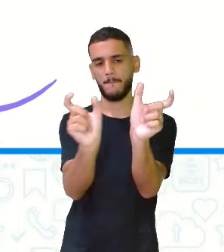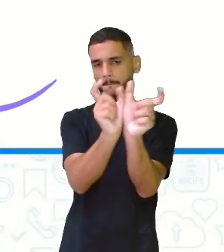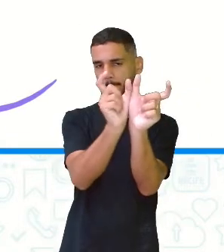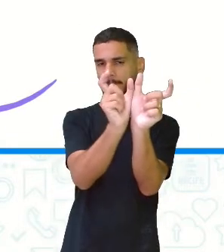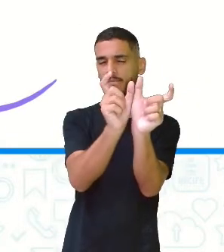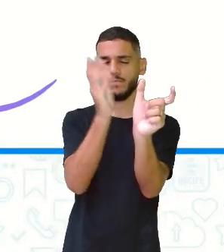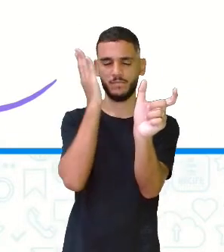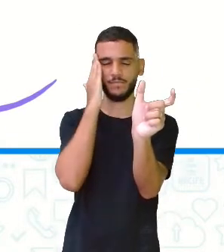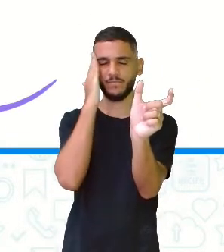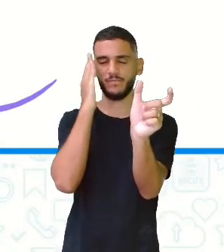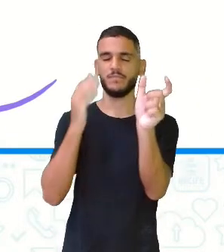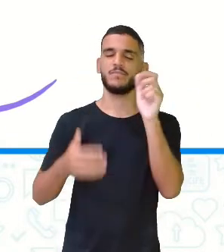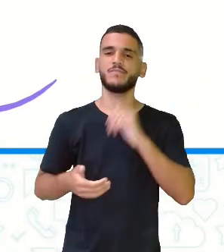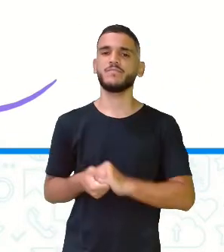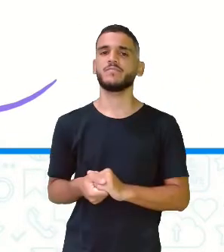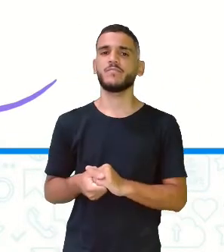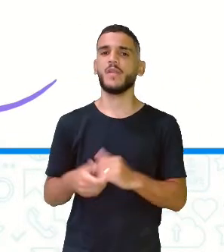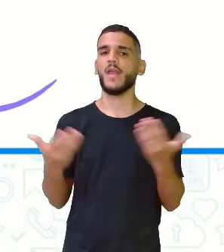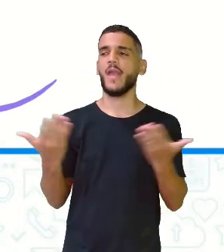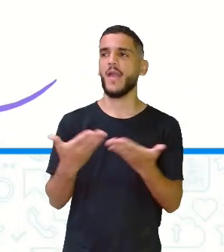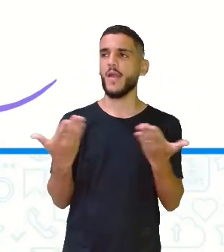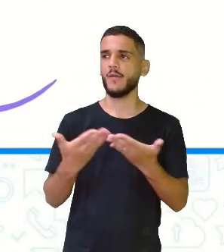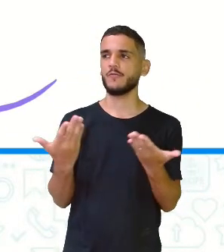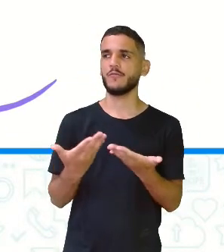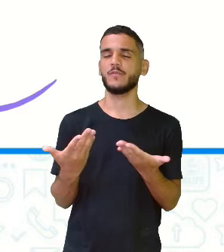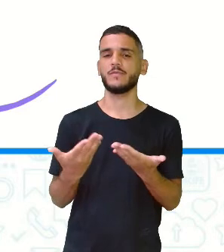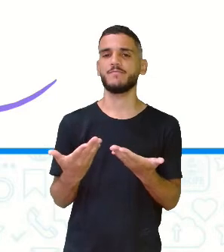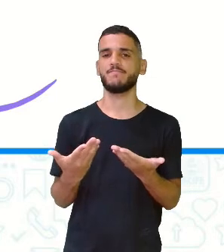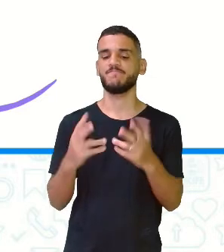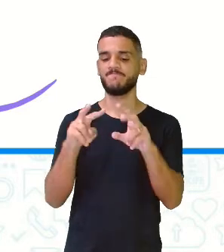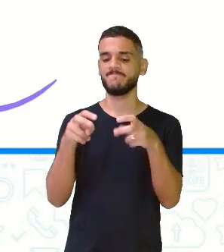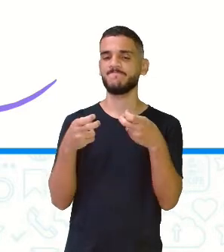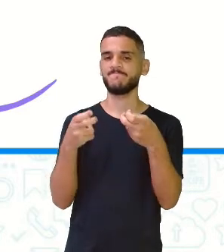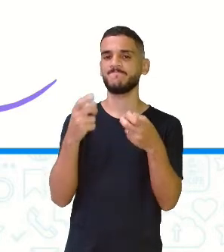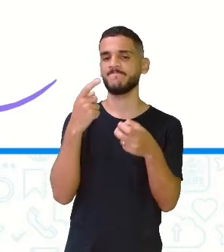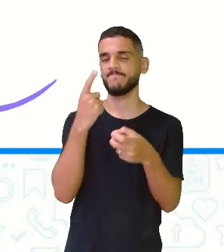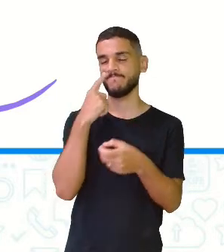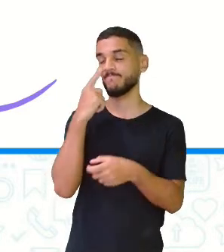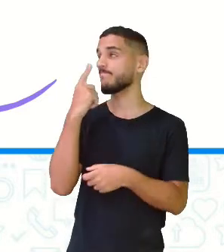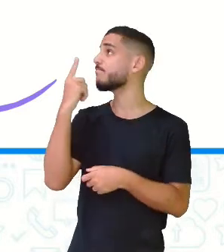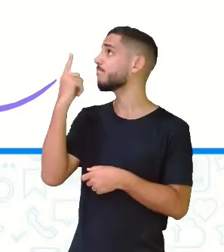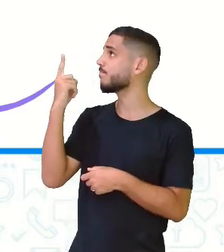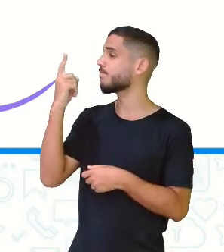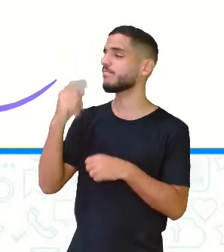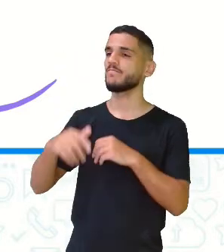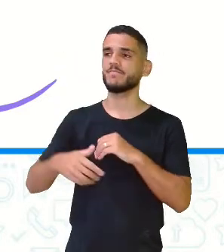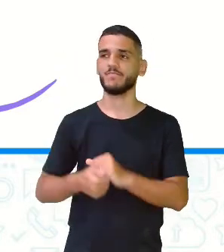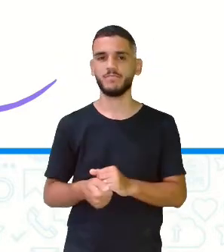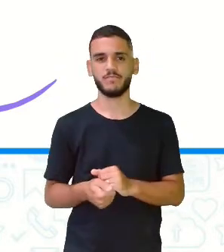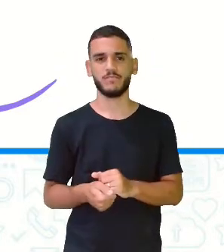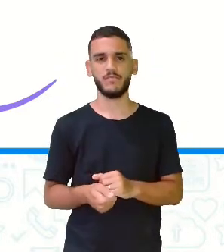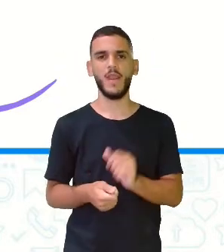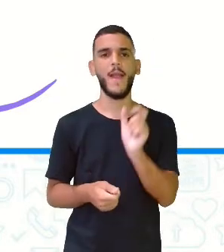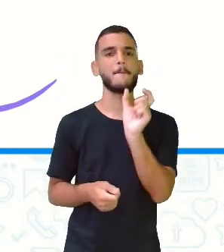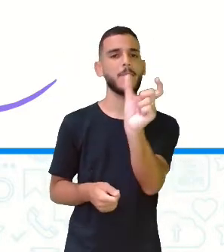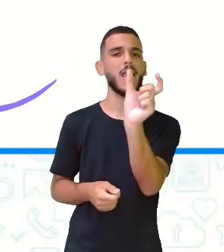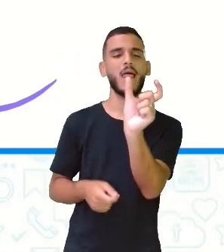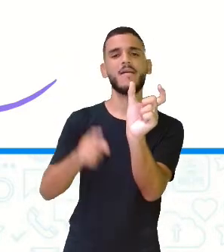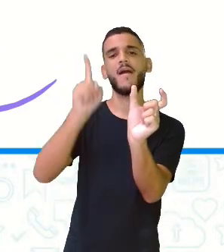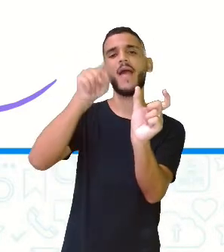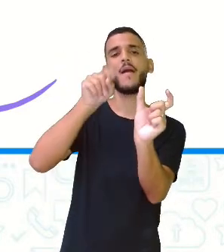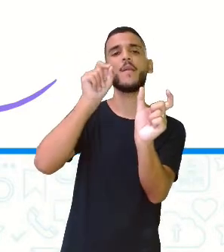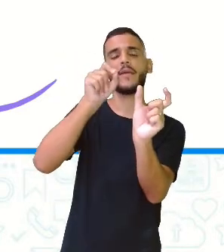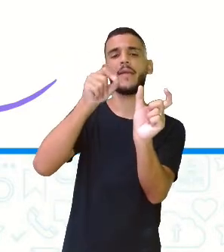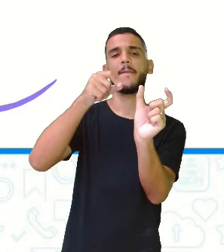originadas. E a gente volta novamente aí para aquela tela, onde a gente viu que a palavra primitiva é o peixe, e o peixinho e o